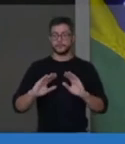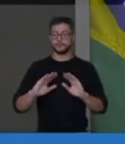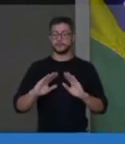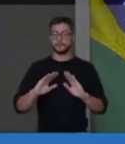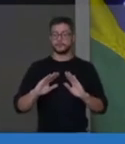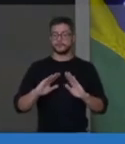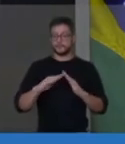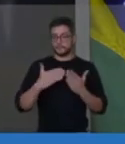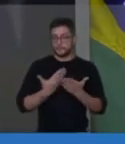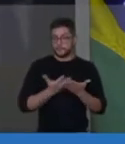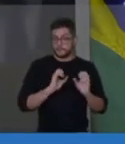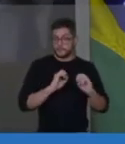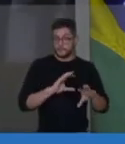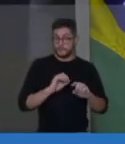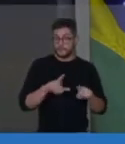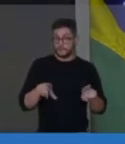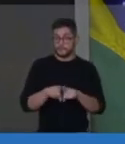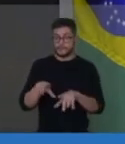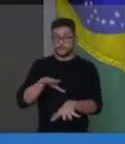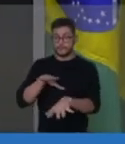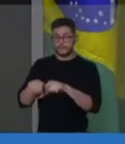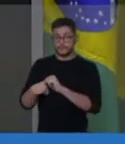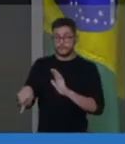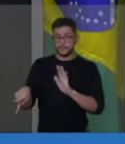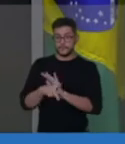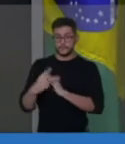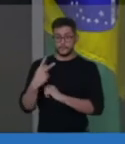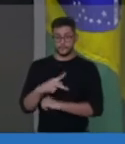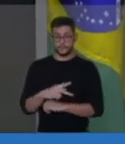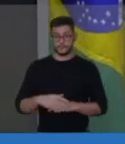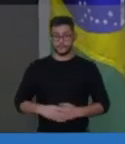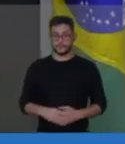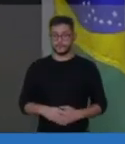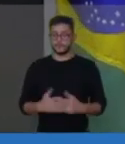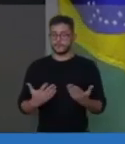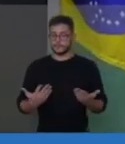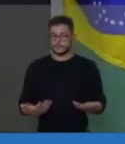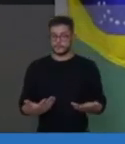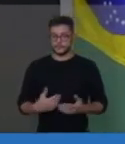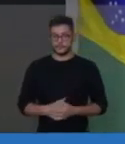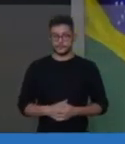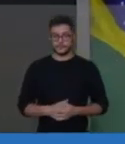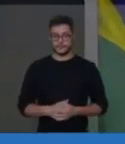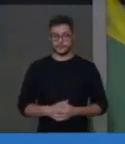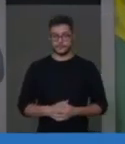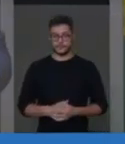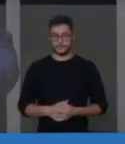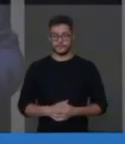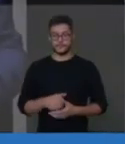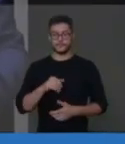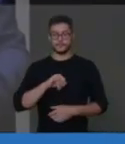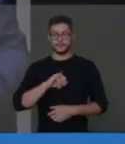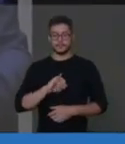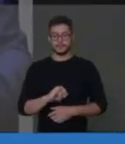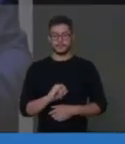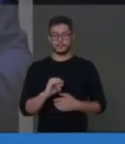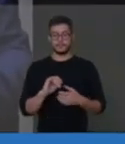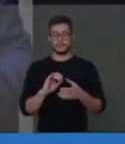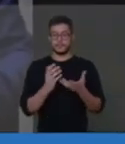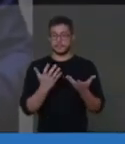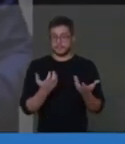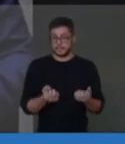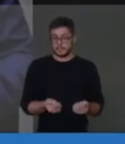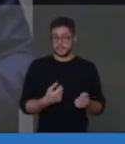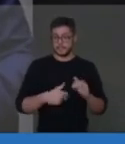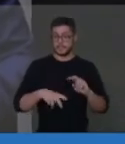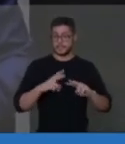internado. Neste esteio, presidente, permitir que presos que cometeram crimes de diminuta gravidade, sem violência ou ameaça,